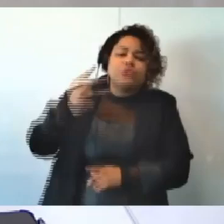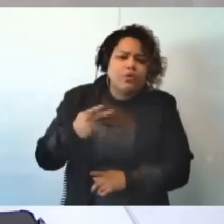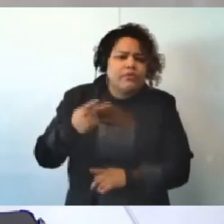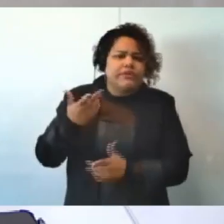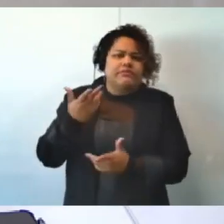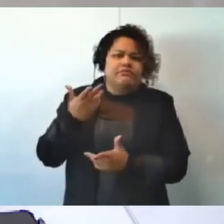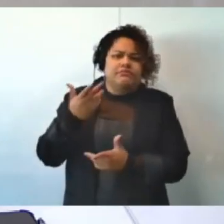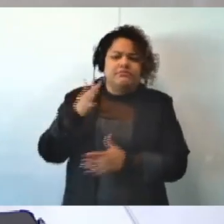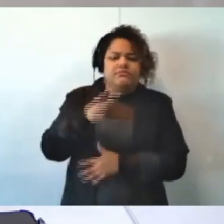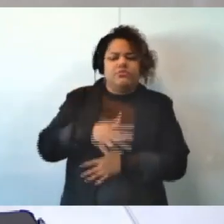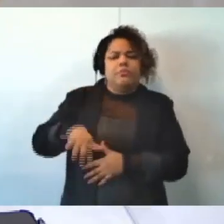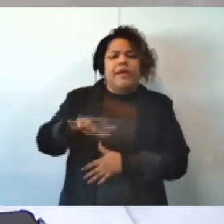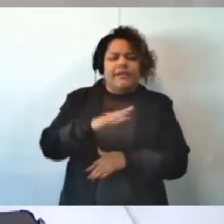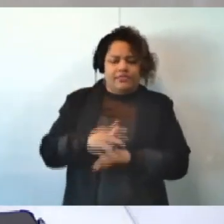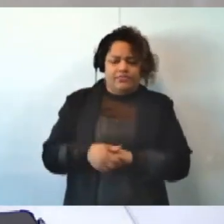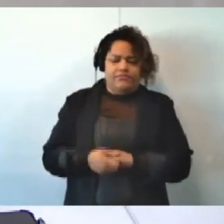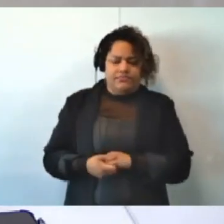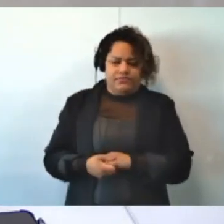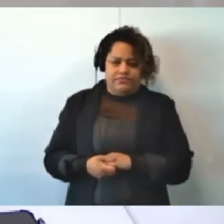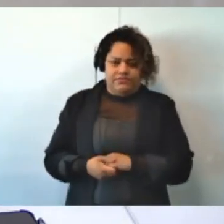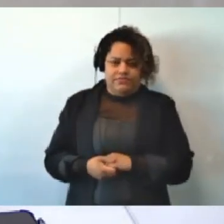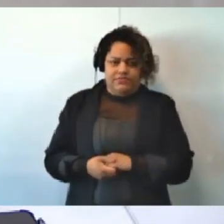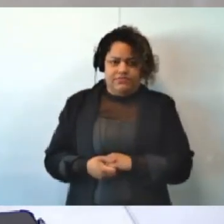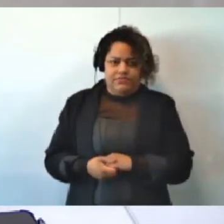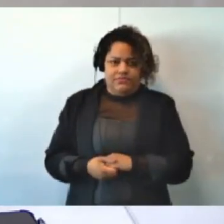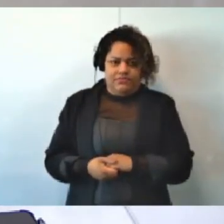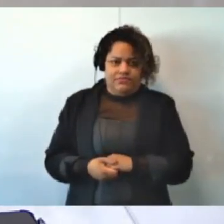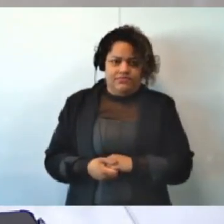Existe hoje muitos...